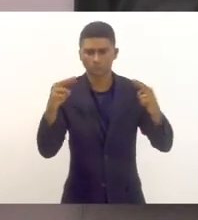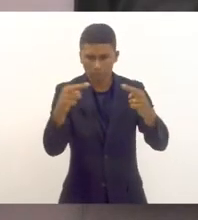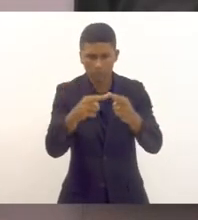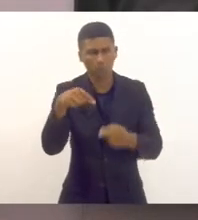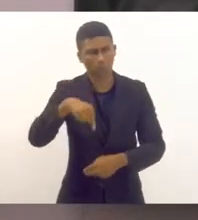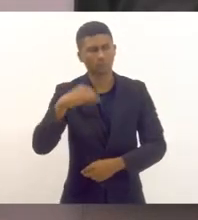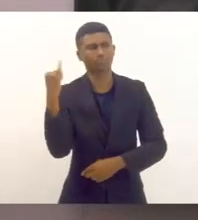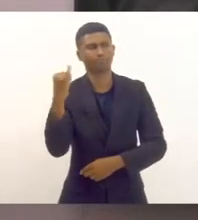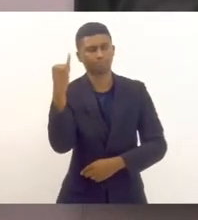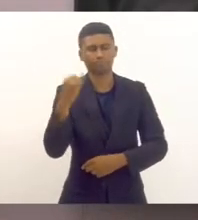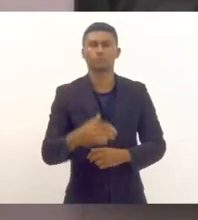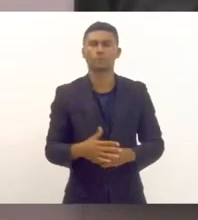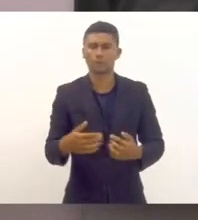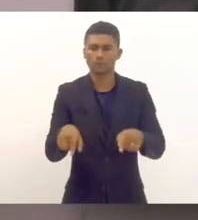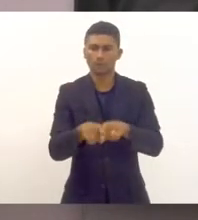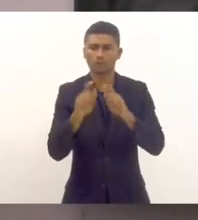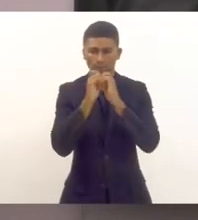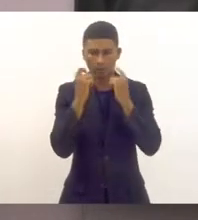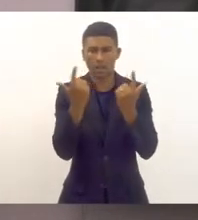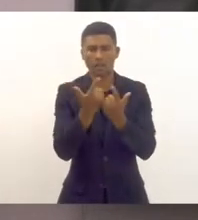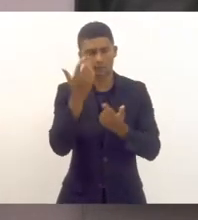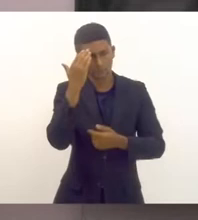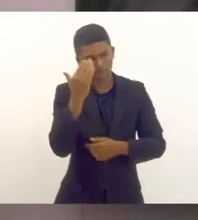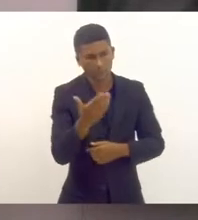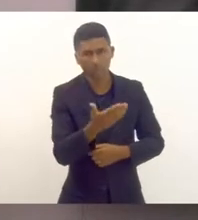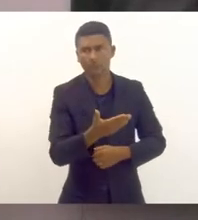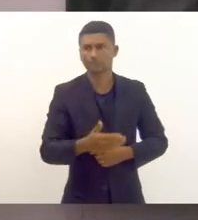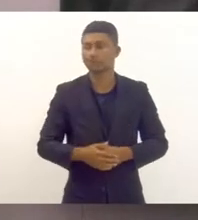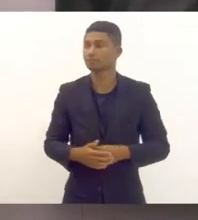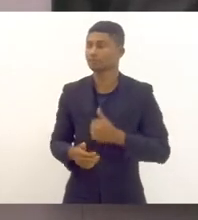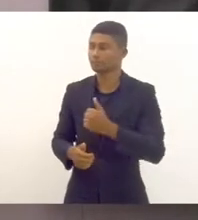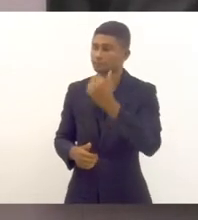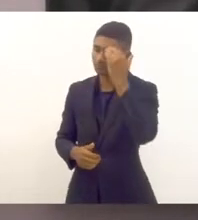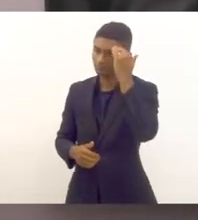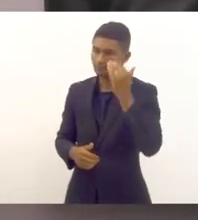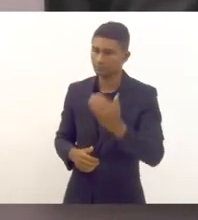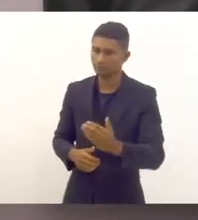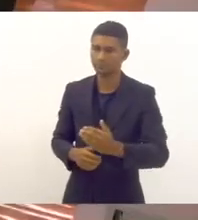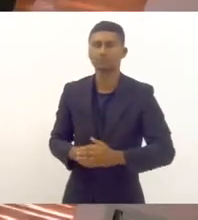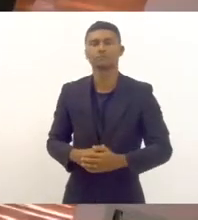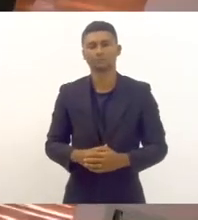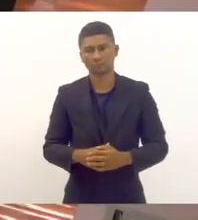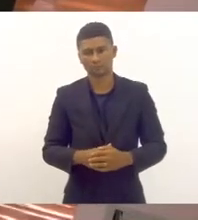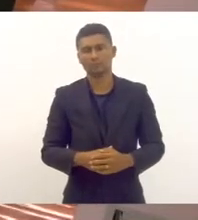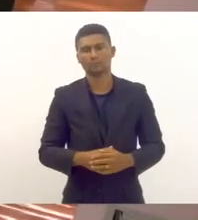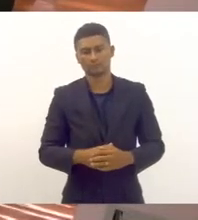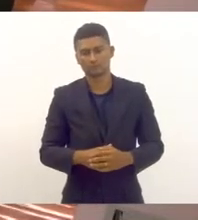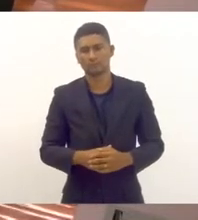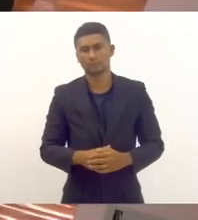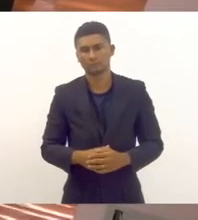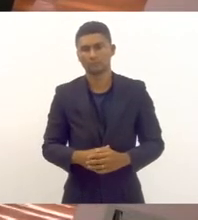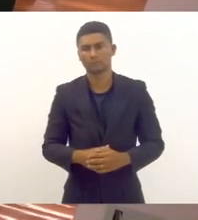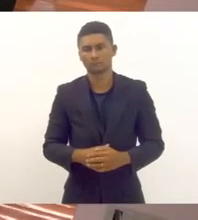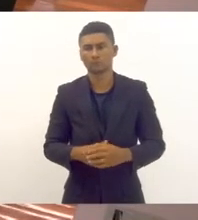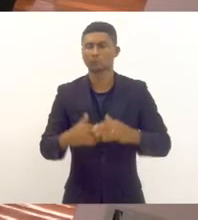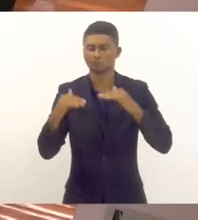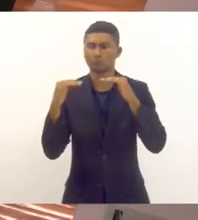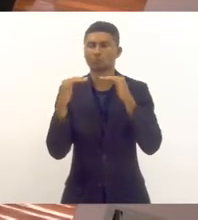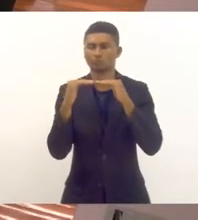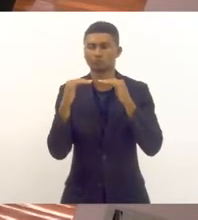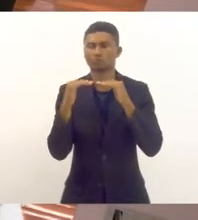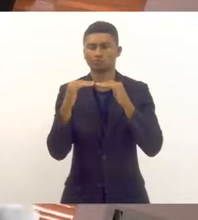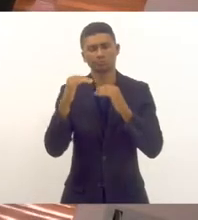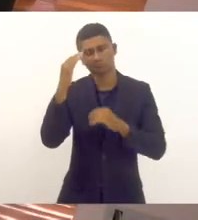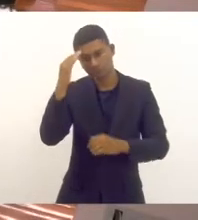iniciativa e também da nossa casa, Alerj. Obrigado. Doutor Eduardo, muito obrigado. Faço das minhas palavras às suas.